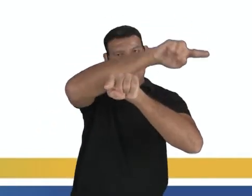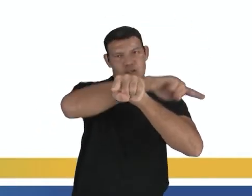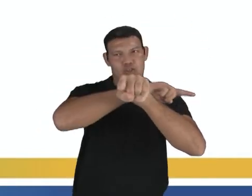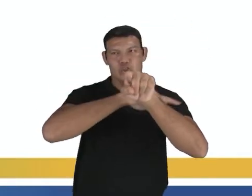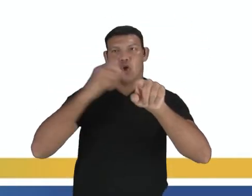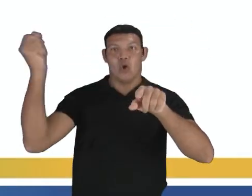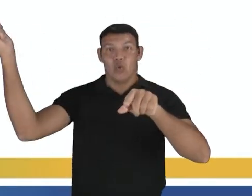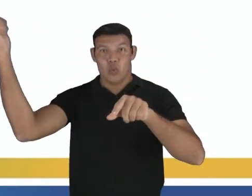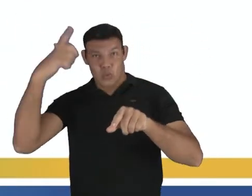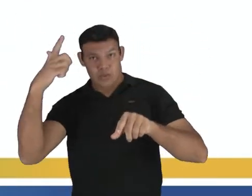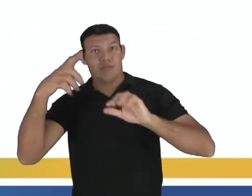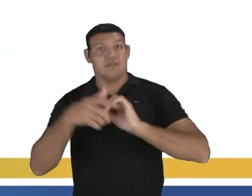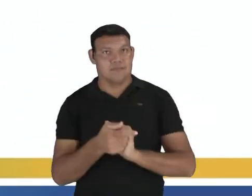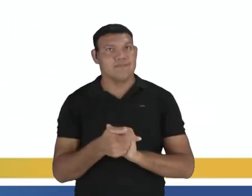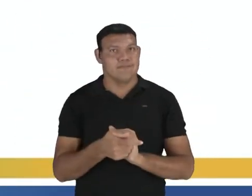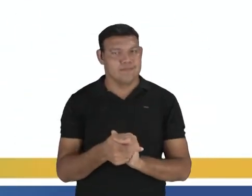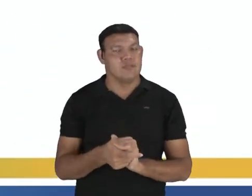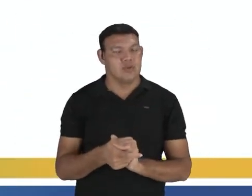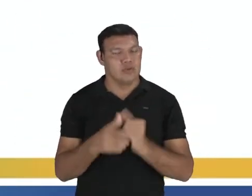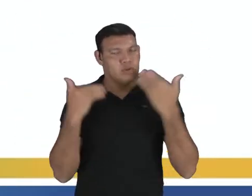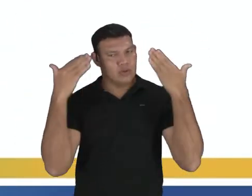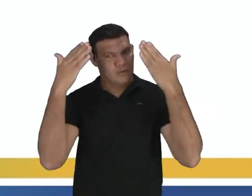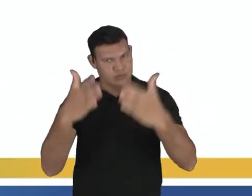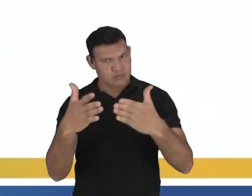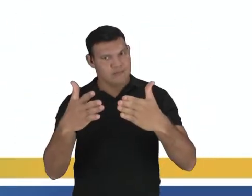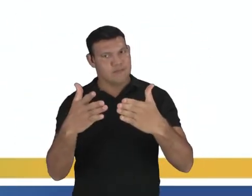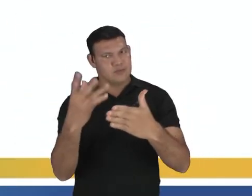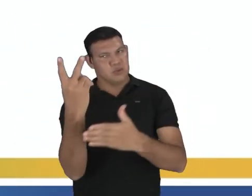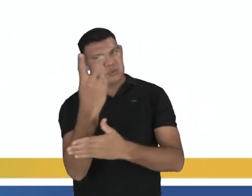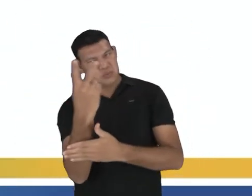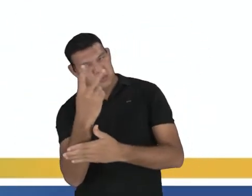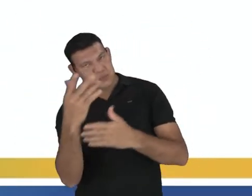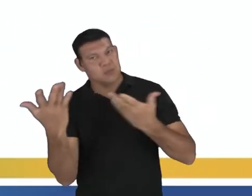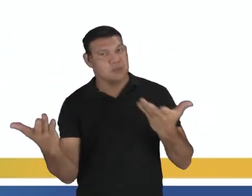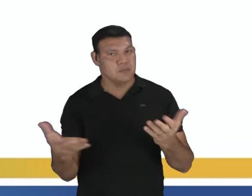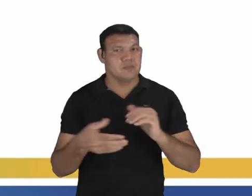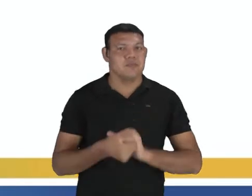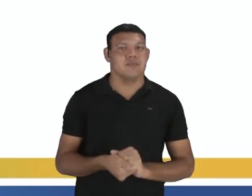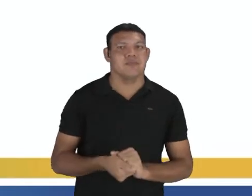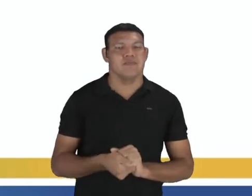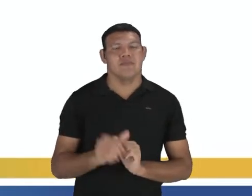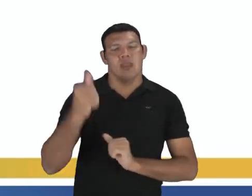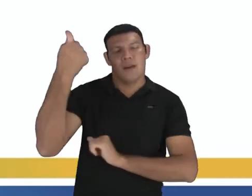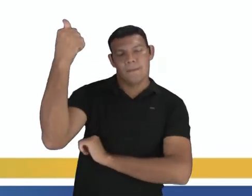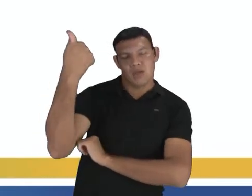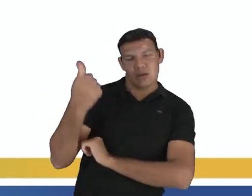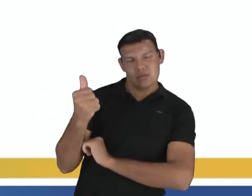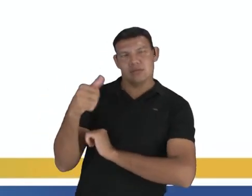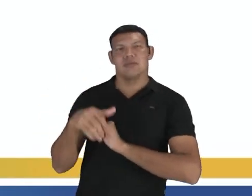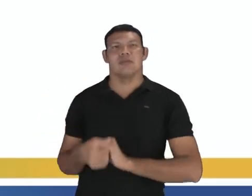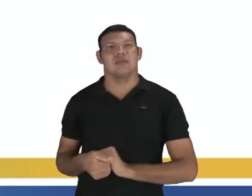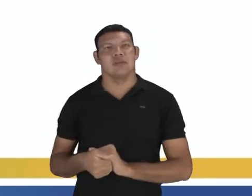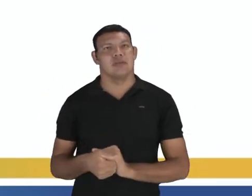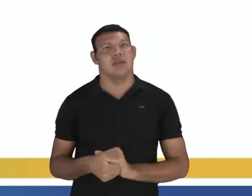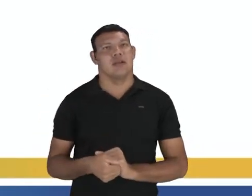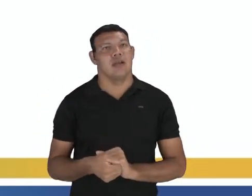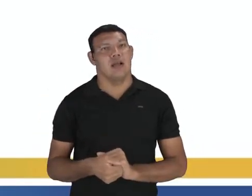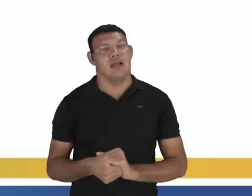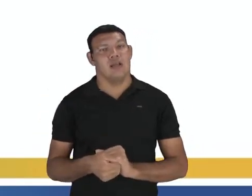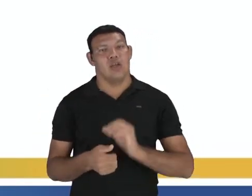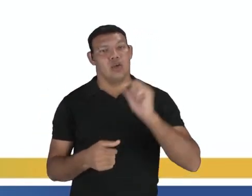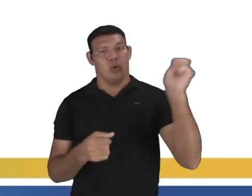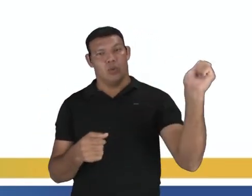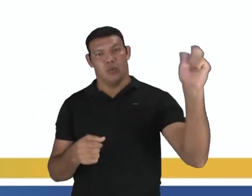ele vai estar em um desses focos, e aí essa medida do raio, se você analisar do Sol